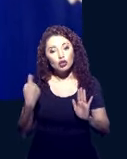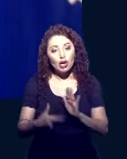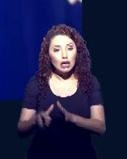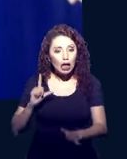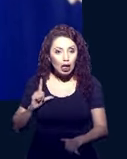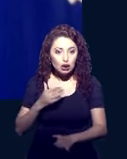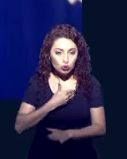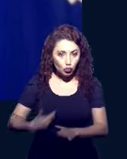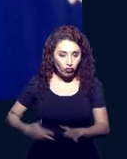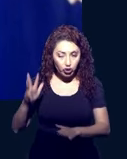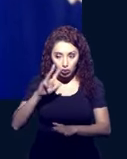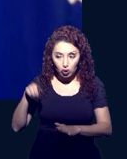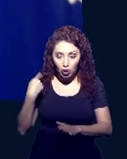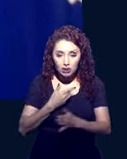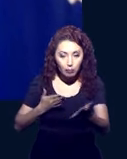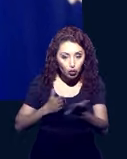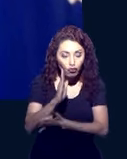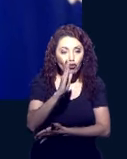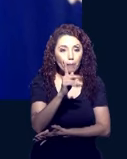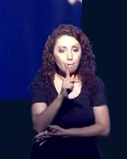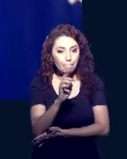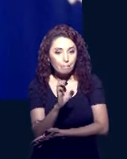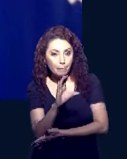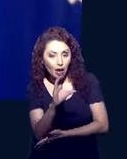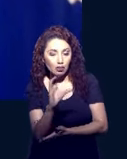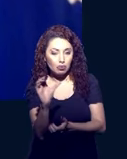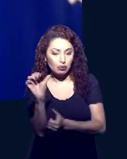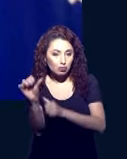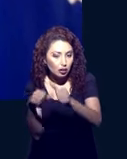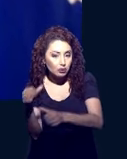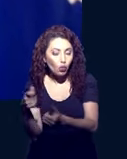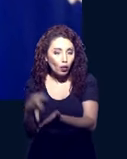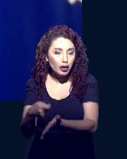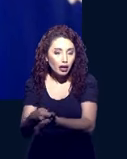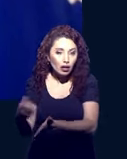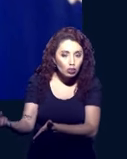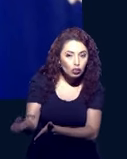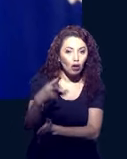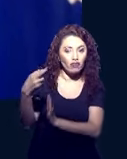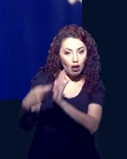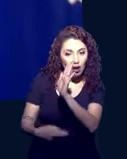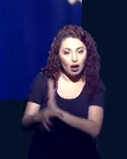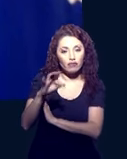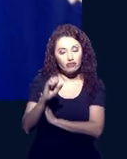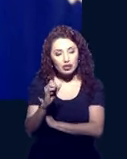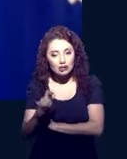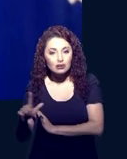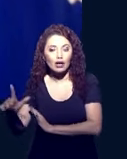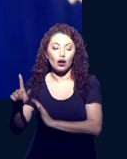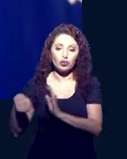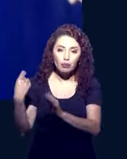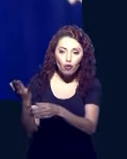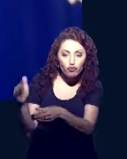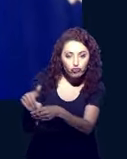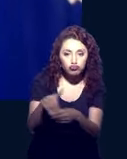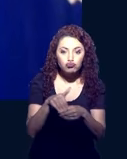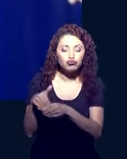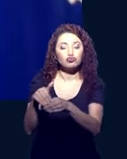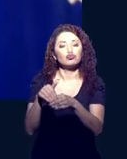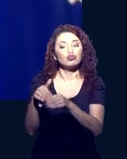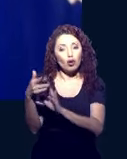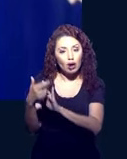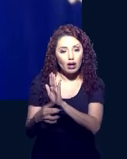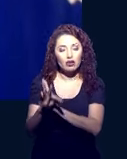assumia aprovamos uma PEC de transição que obrigava um novo regime fiscal depois votamos um regime fiscal através da Lei